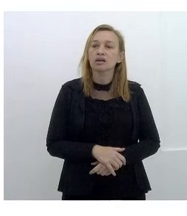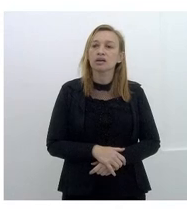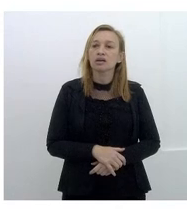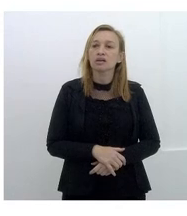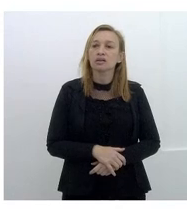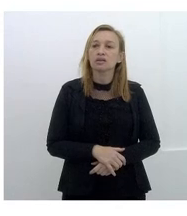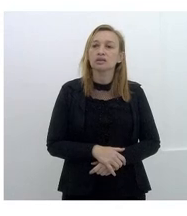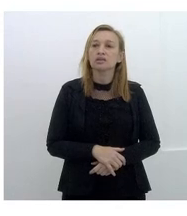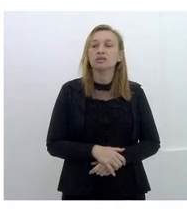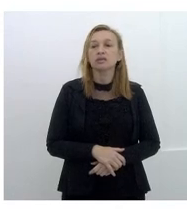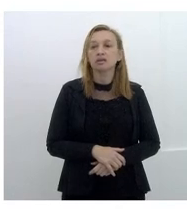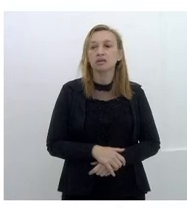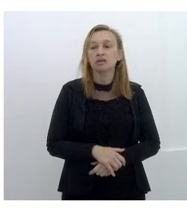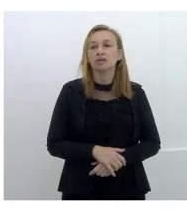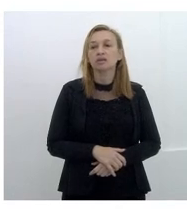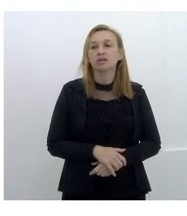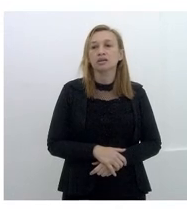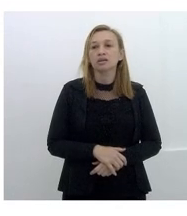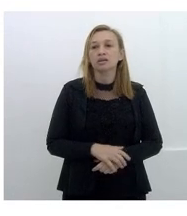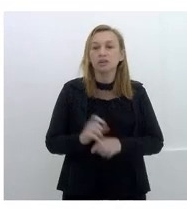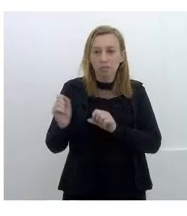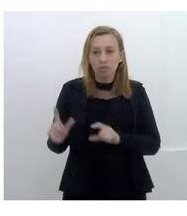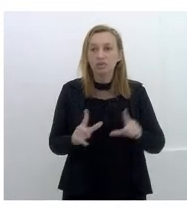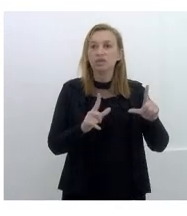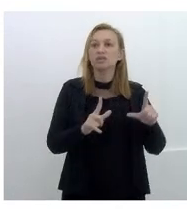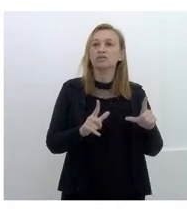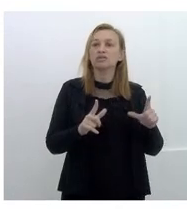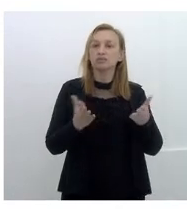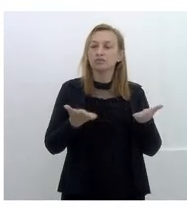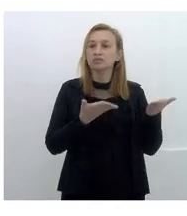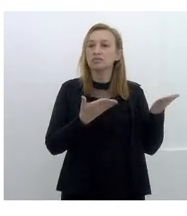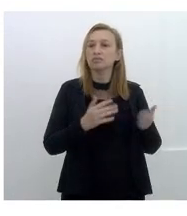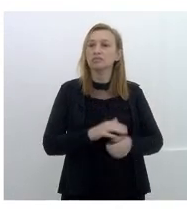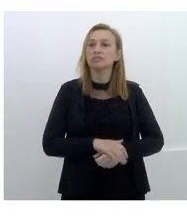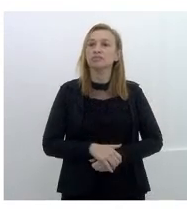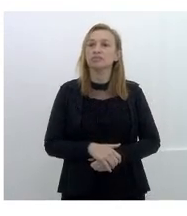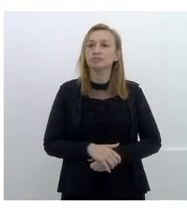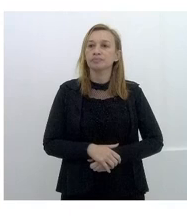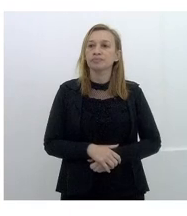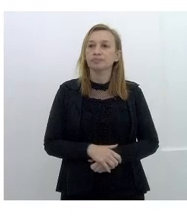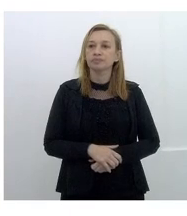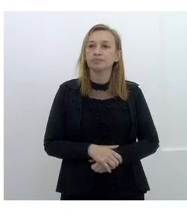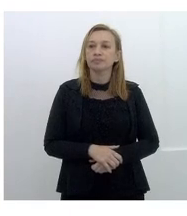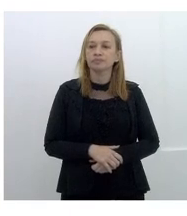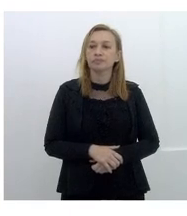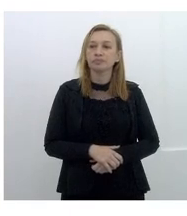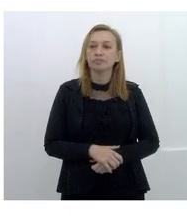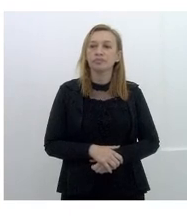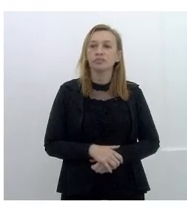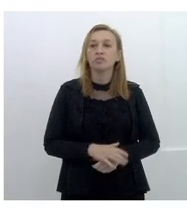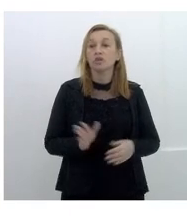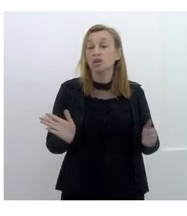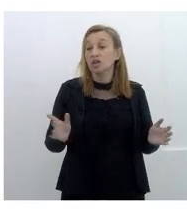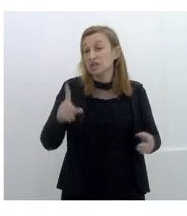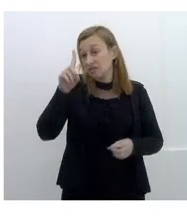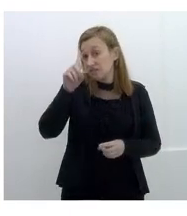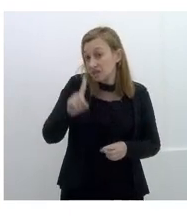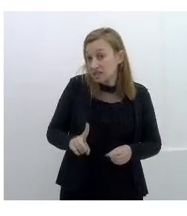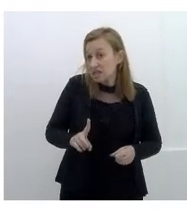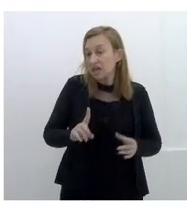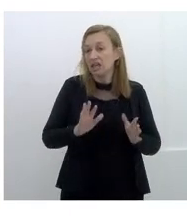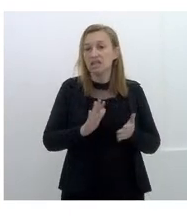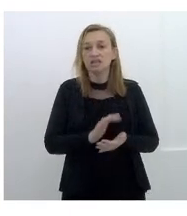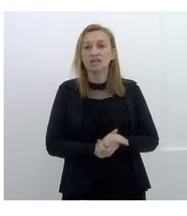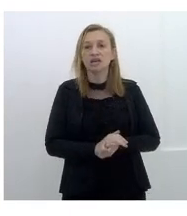o avião do dependente a próximo slide por gentileza em havendo dependente inválido ou com